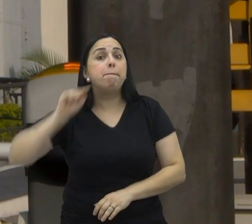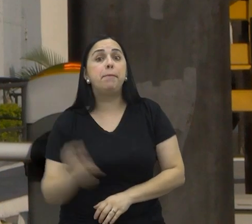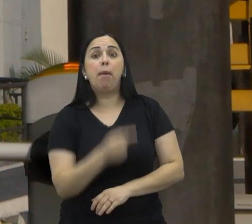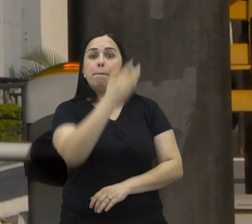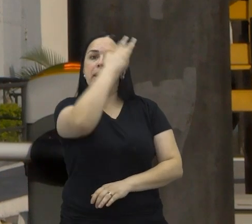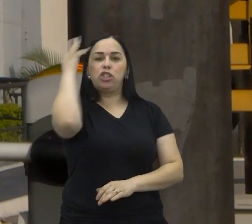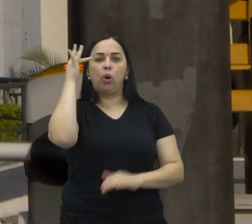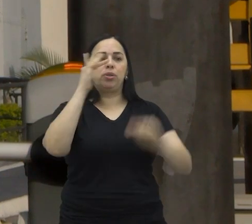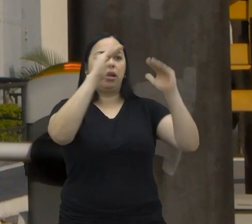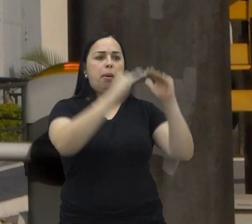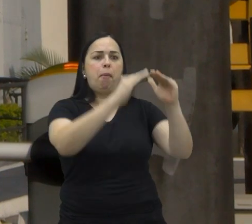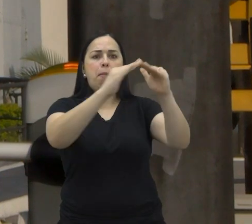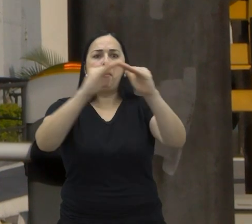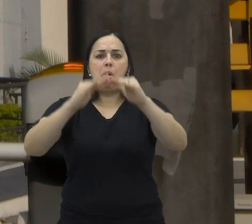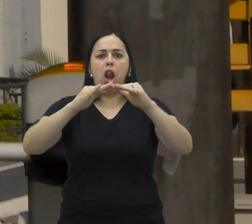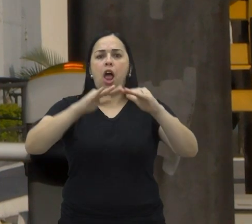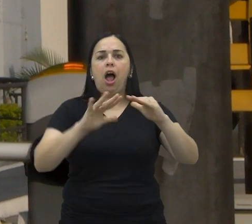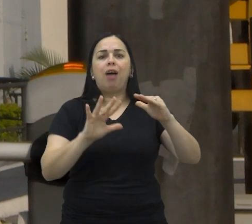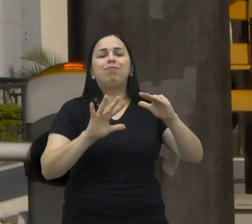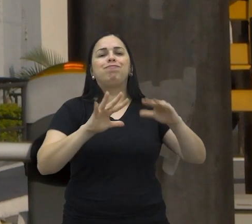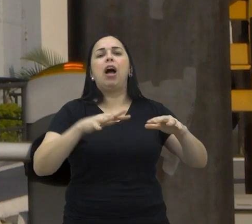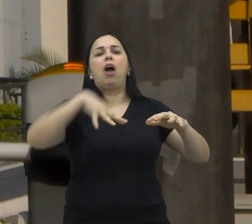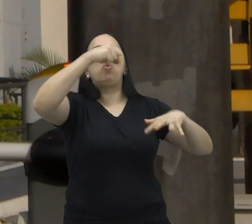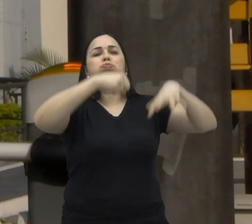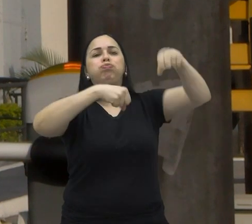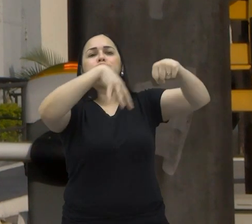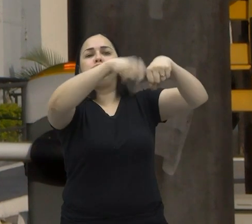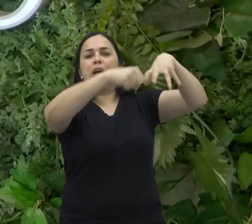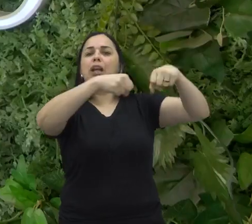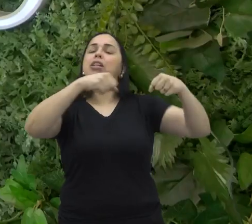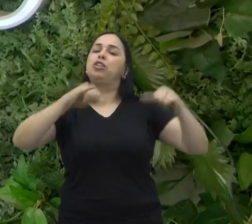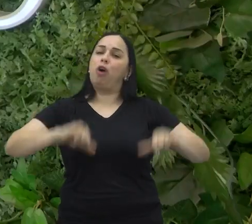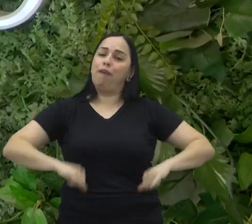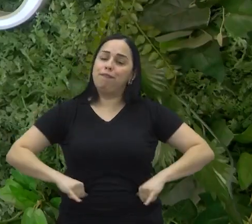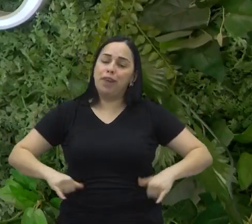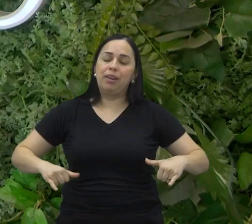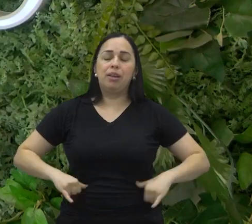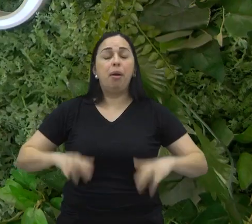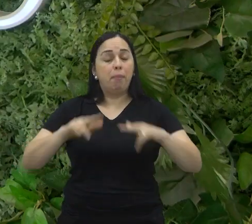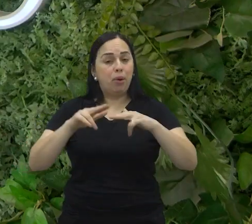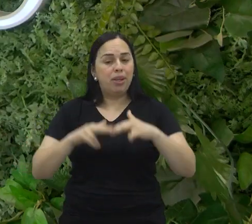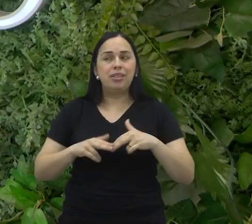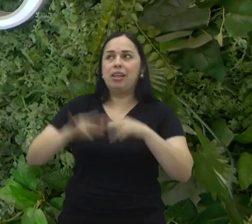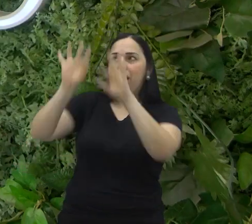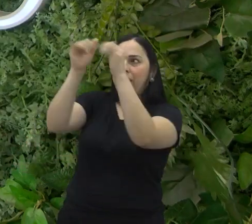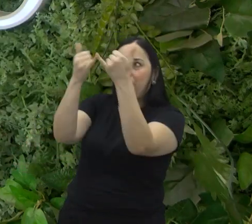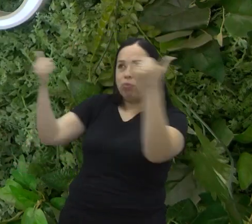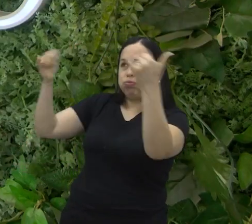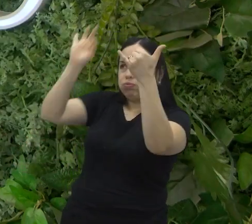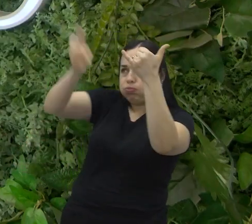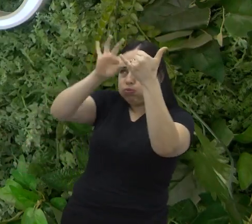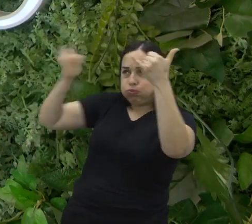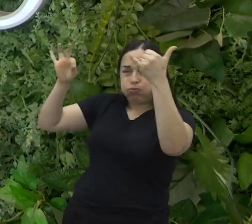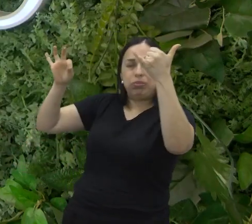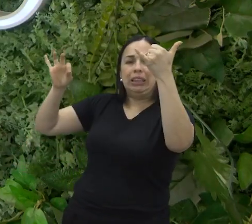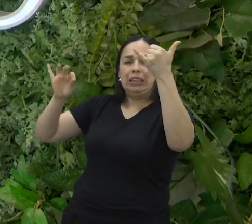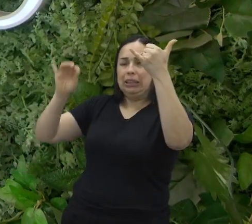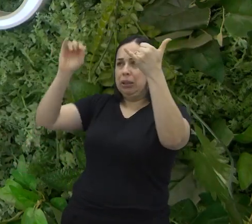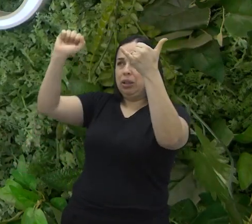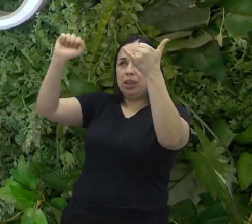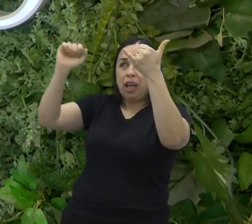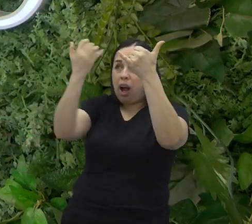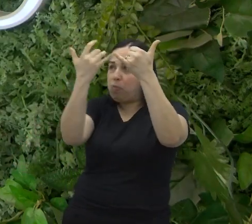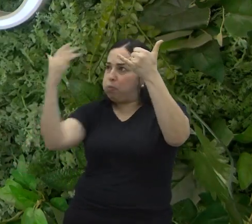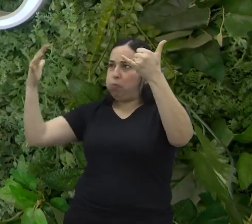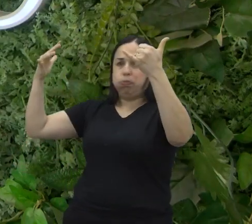mil moradores da região sofreram com a falta de energia. Toda vez que tem uma ocorrência, né, uma pipa fica presa na rede